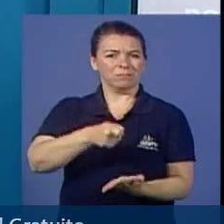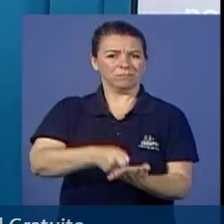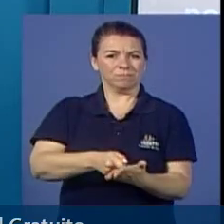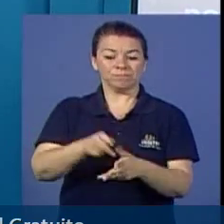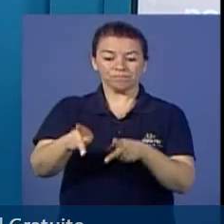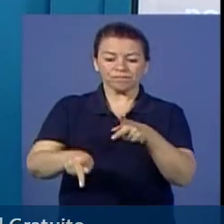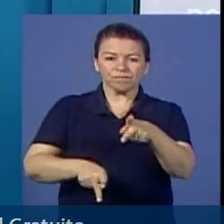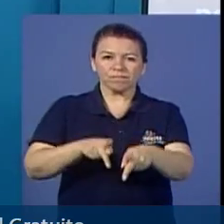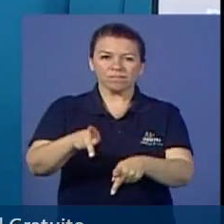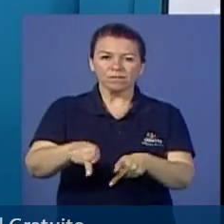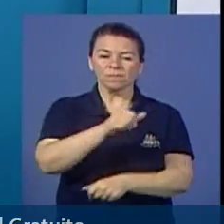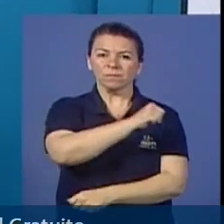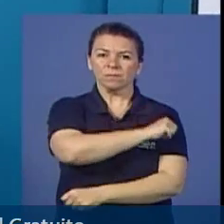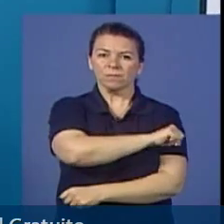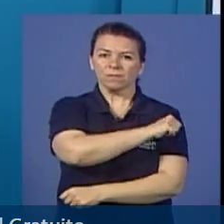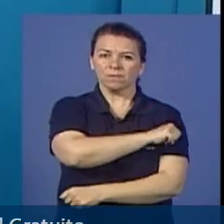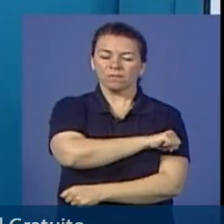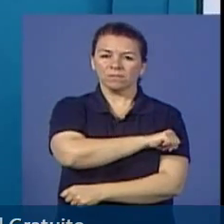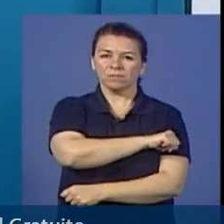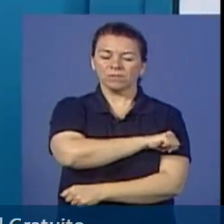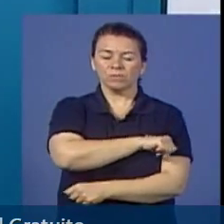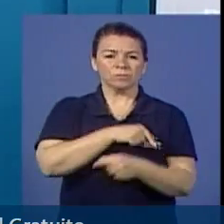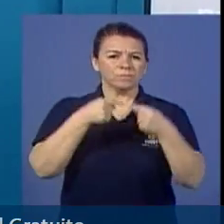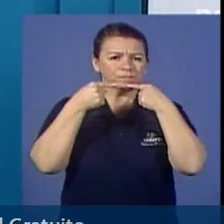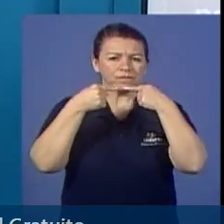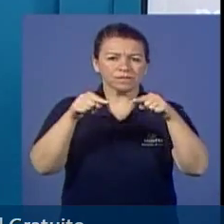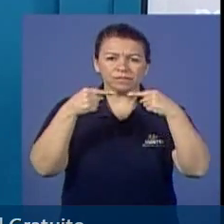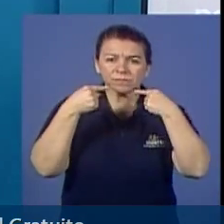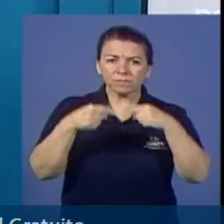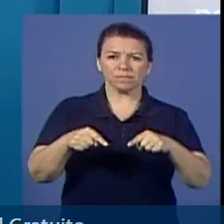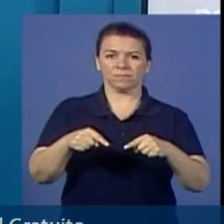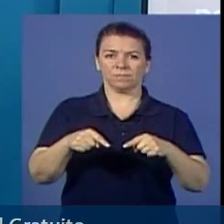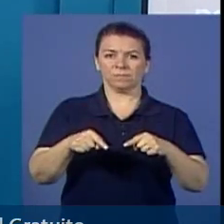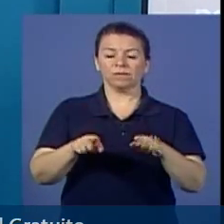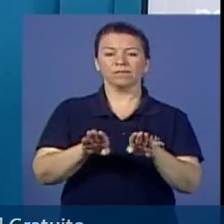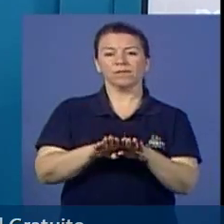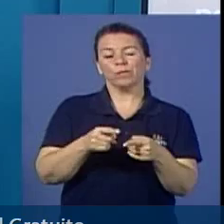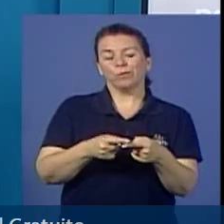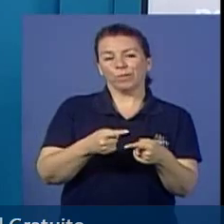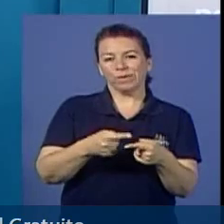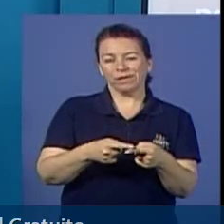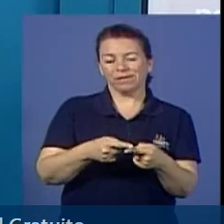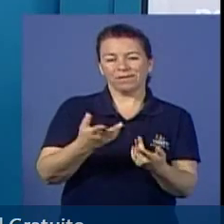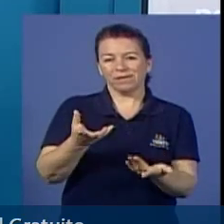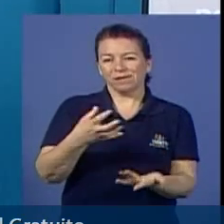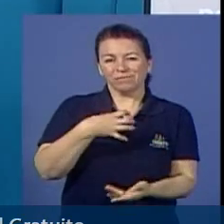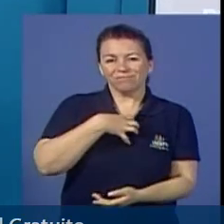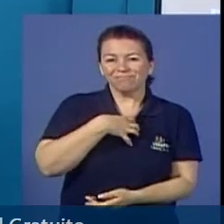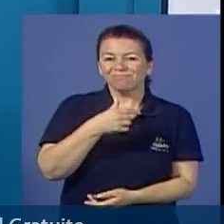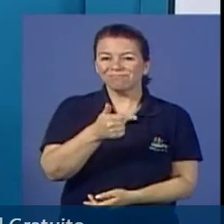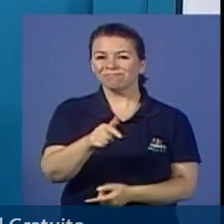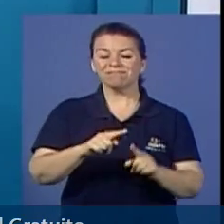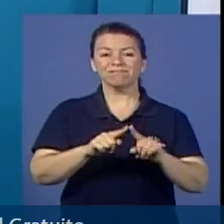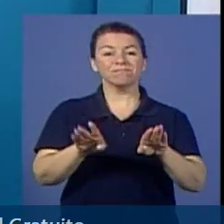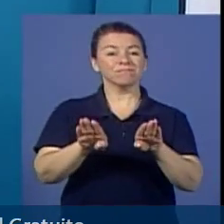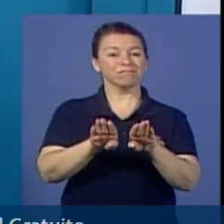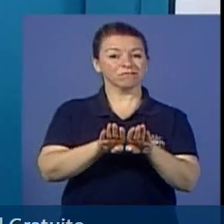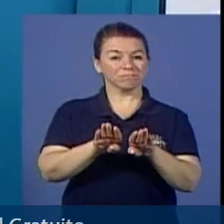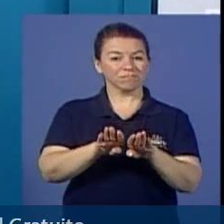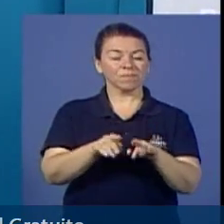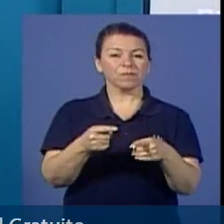povo de Rio de Janeiro vai se revoltar contra a vacina, também um pouquinho do fator ignorância, assim, mas muito também